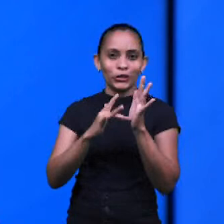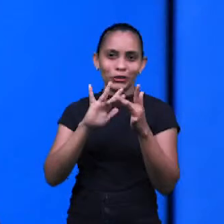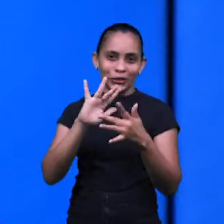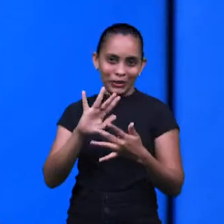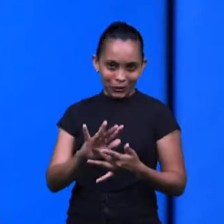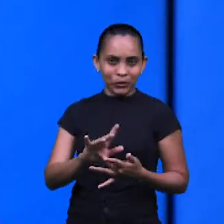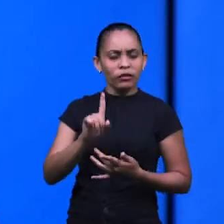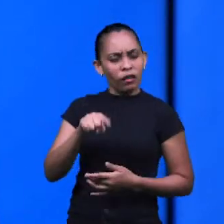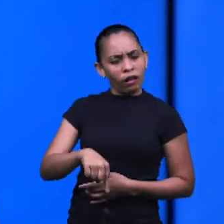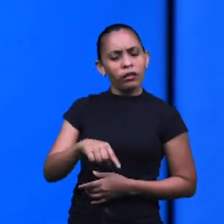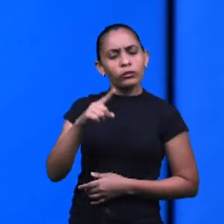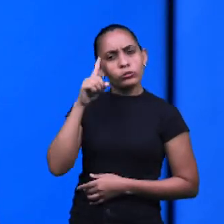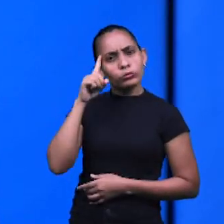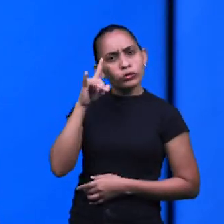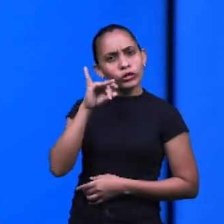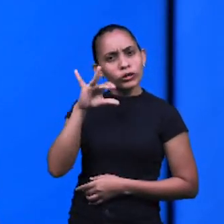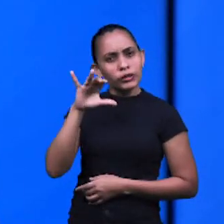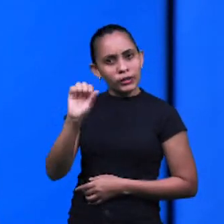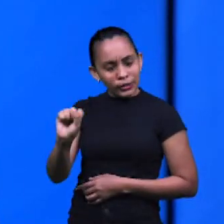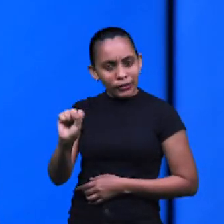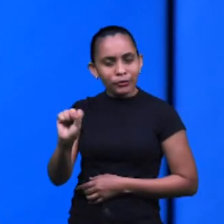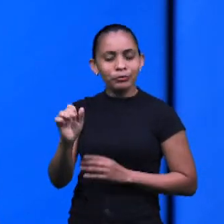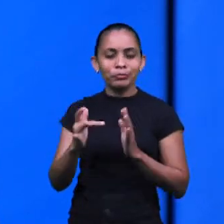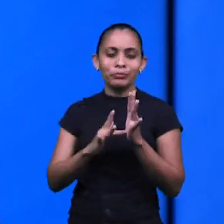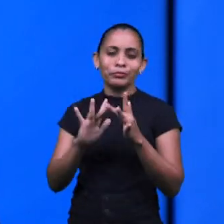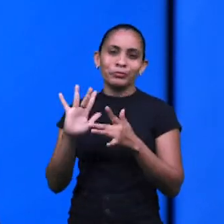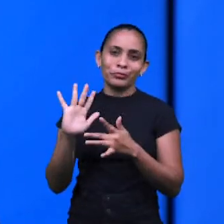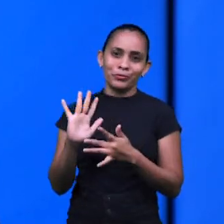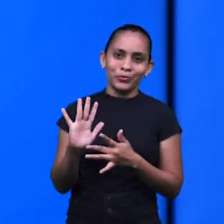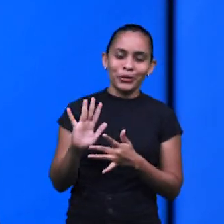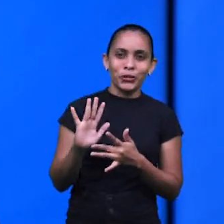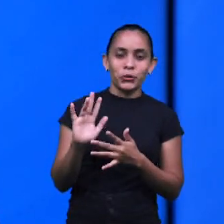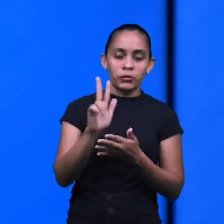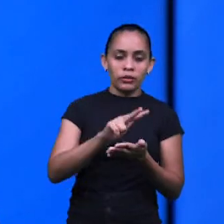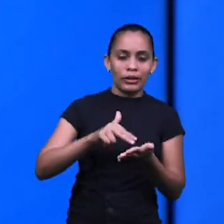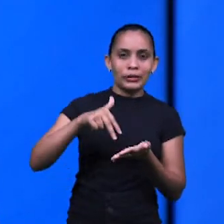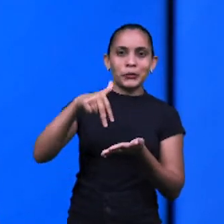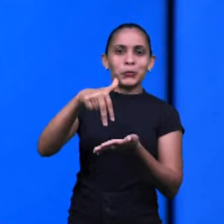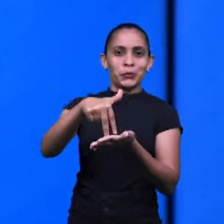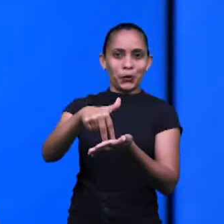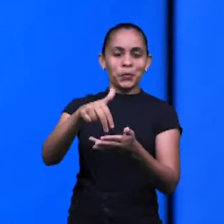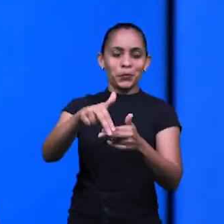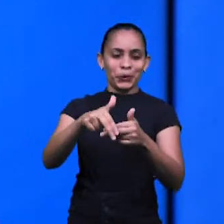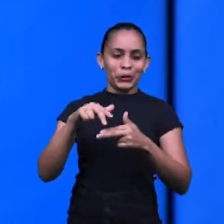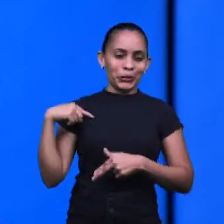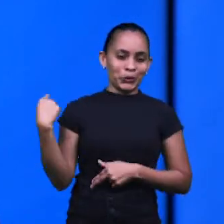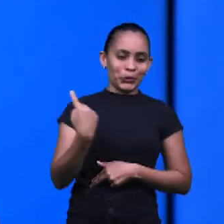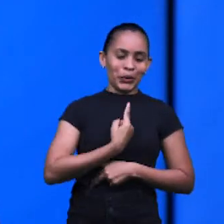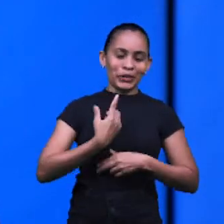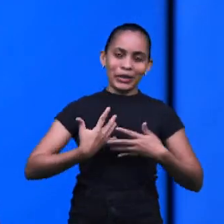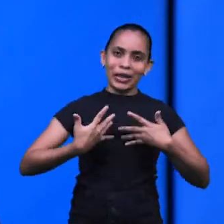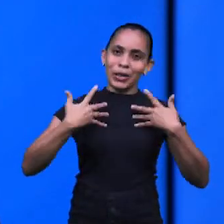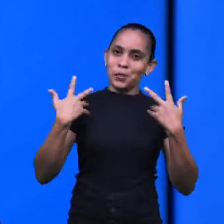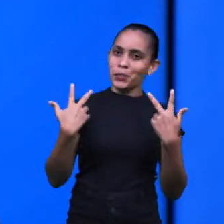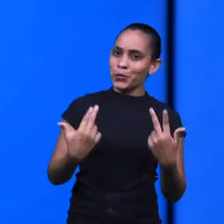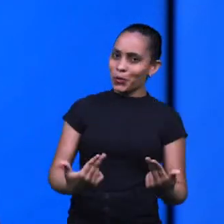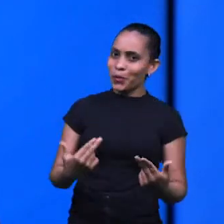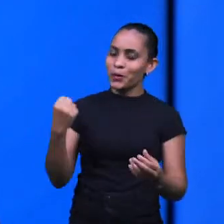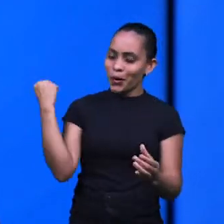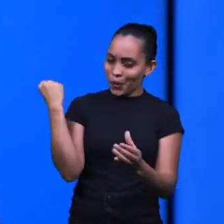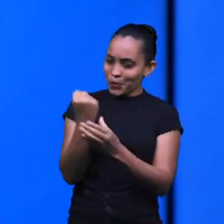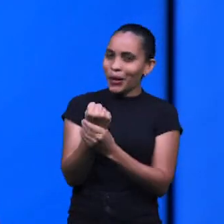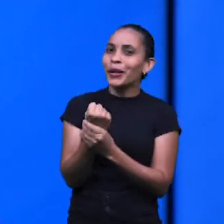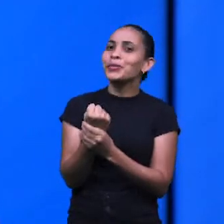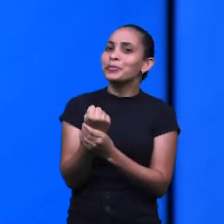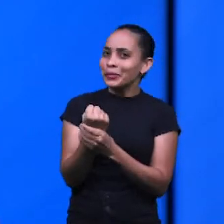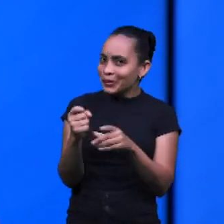o terceiro dia, o dia da ressurreição de Jesus, o motivo da nossa alegria. Assim como Abraão se alegrou, nós também